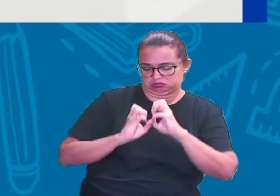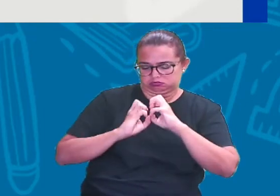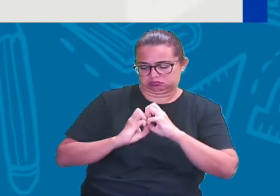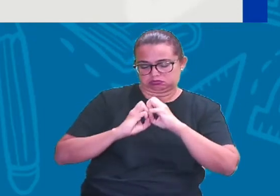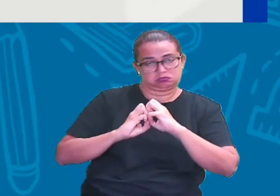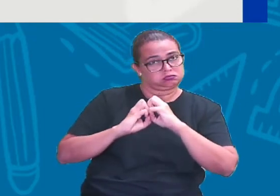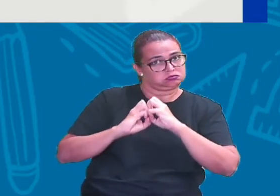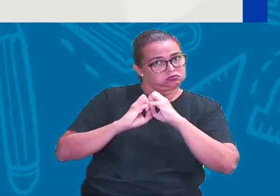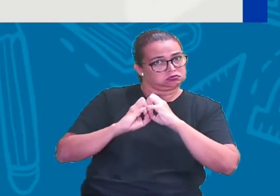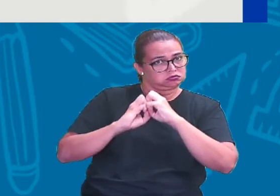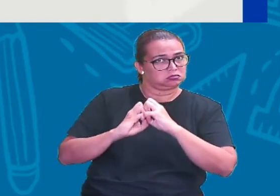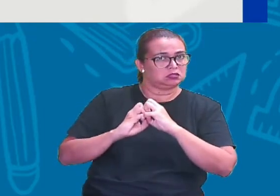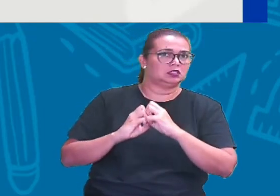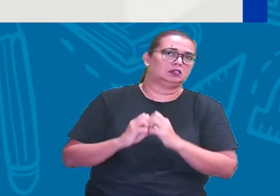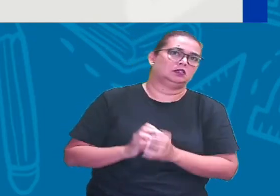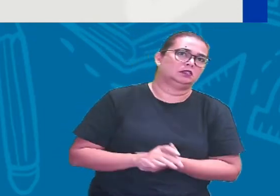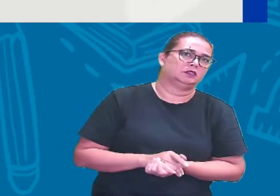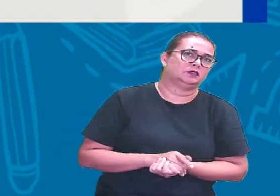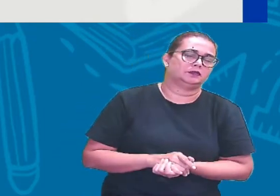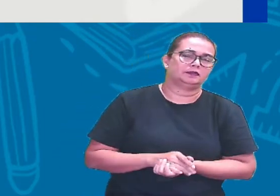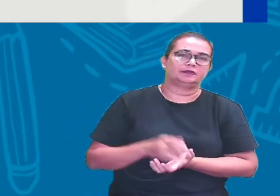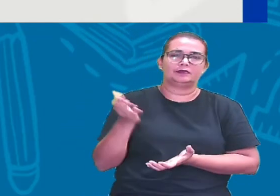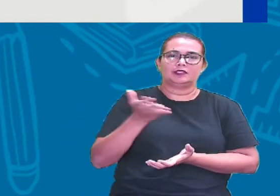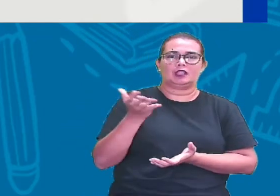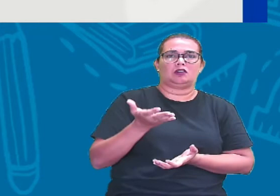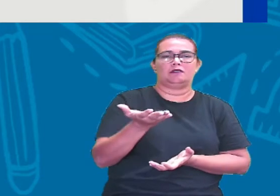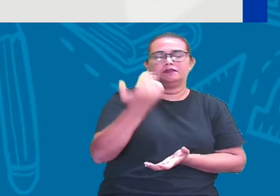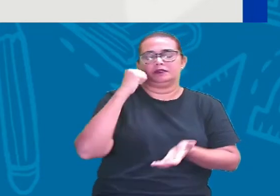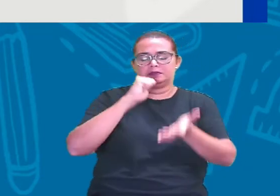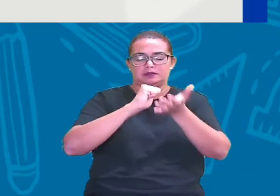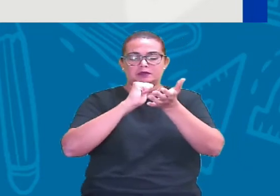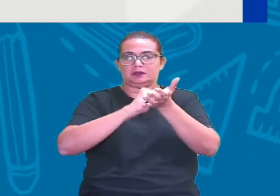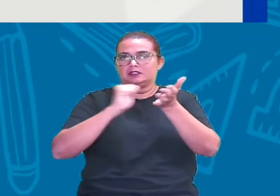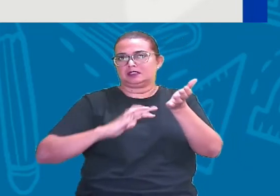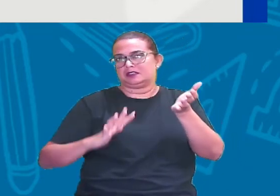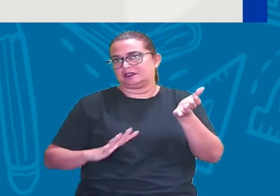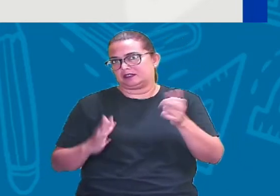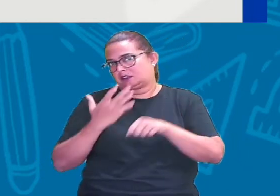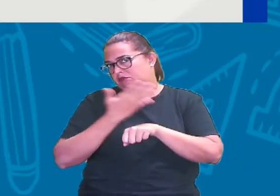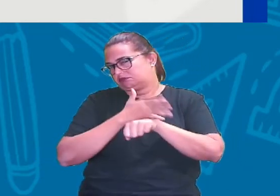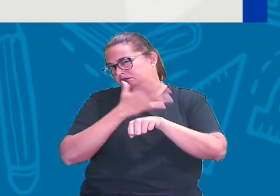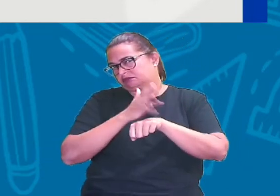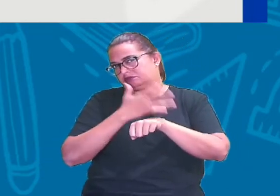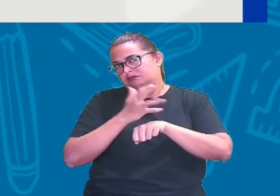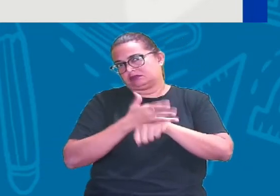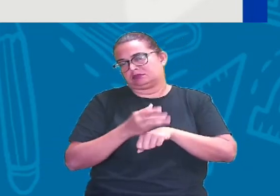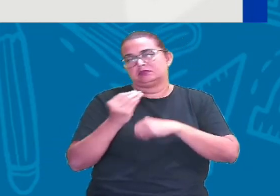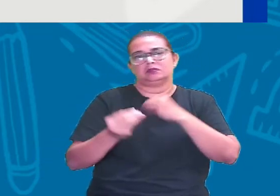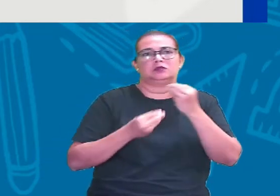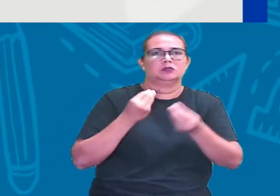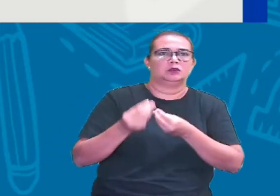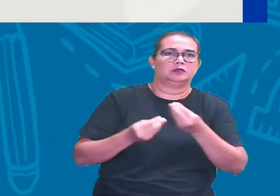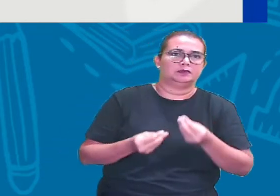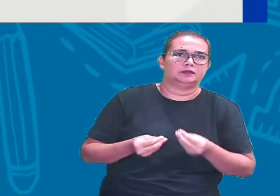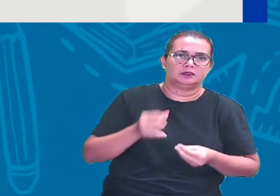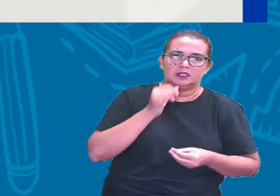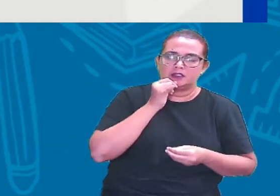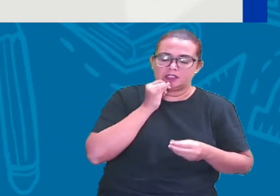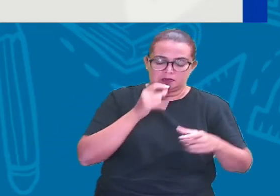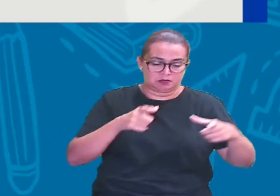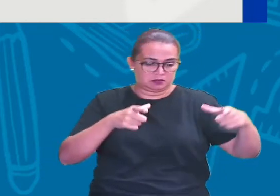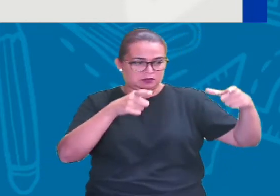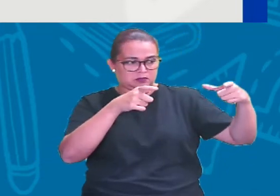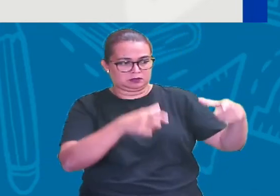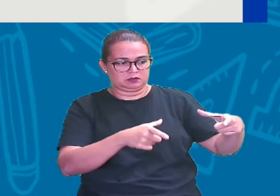aqui para a gente finalizar nossa aula, vamos para um exercício básico aqui. Diz o seguinte, ó, uma panela com água está